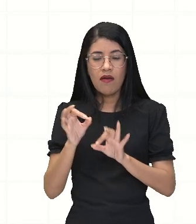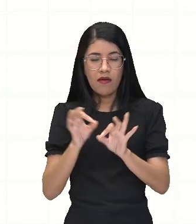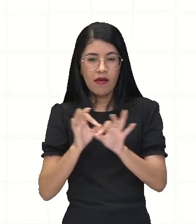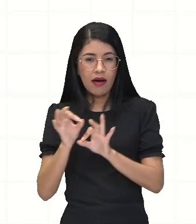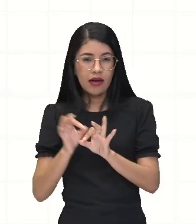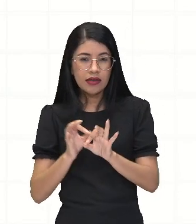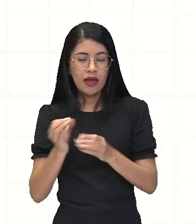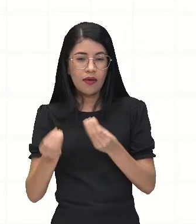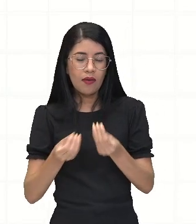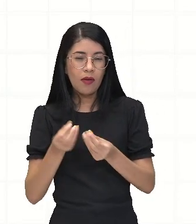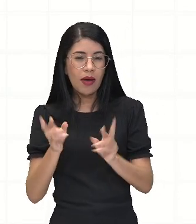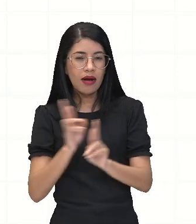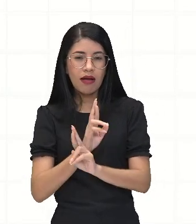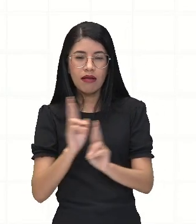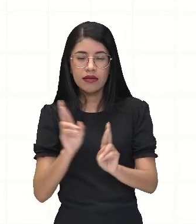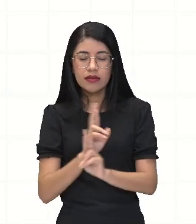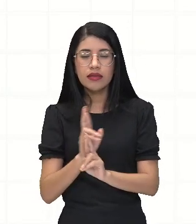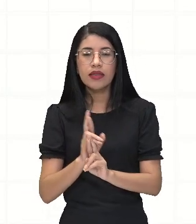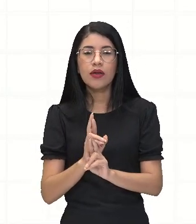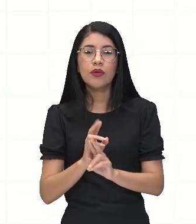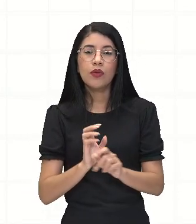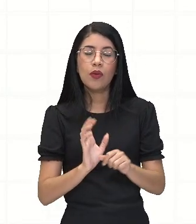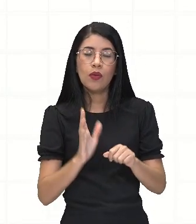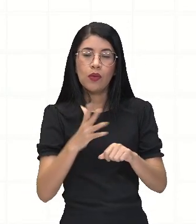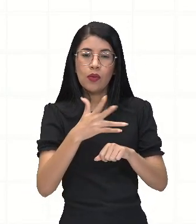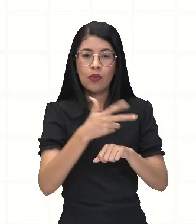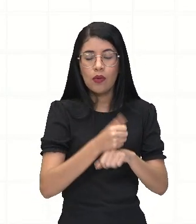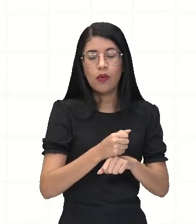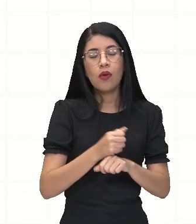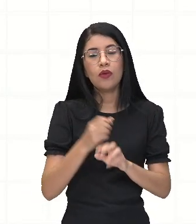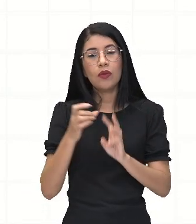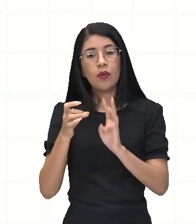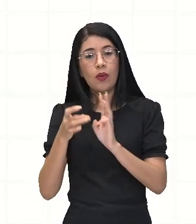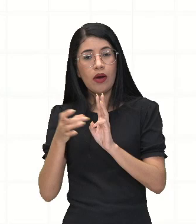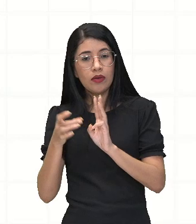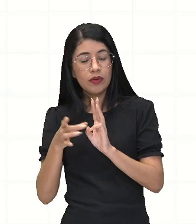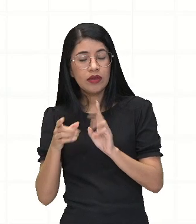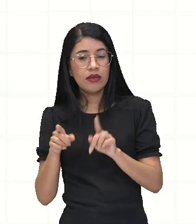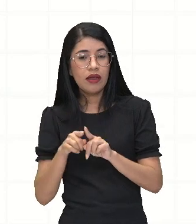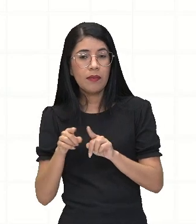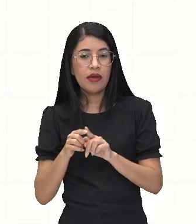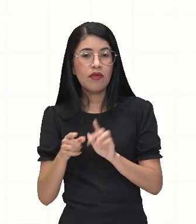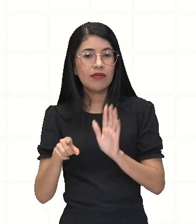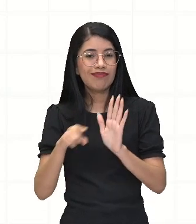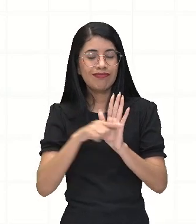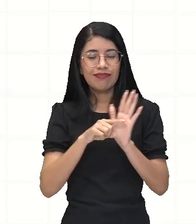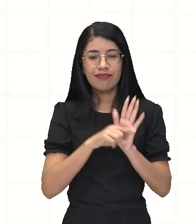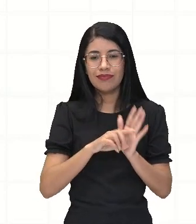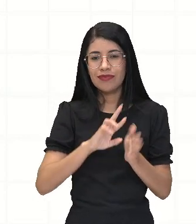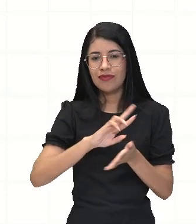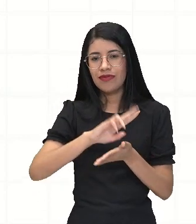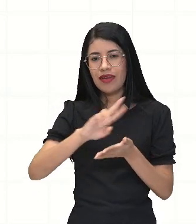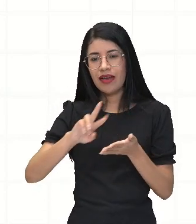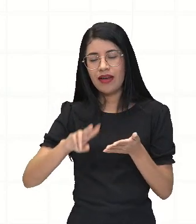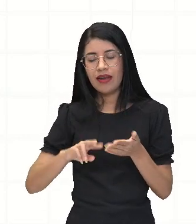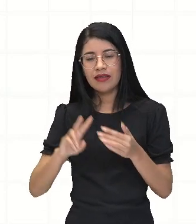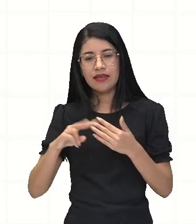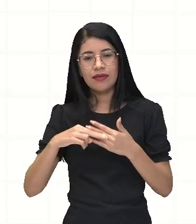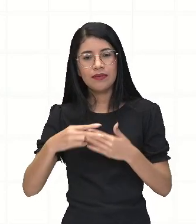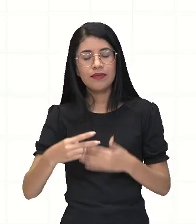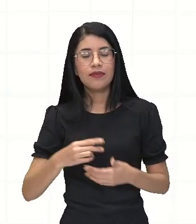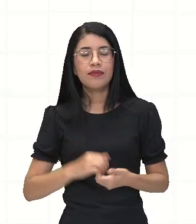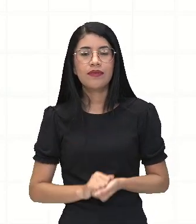entre os colonos e os indígenas, ela acabou tendo vários efeitos negativos, né? Então, a função dos capitães de aldeia